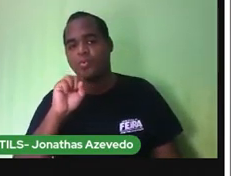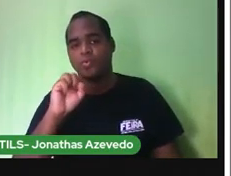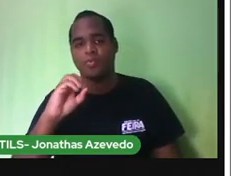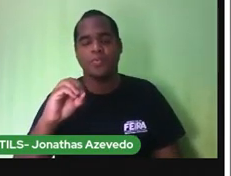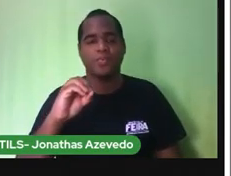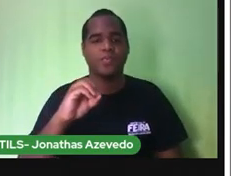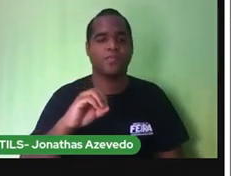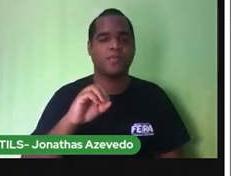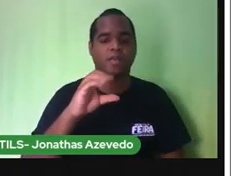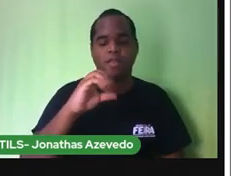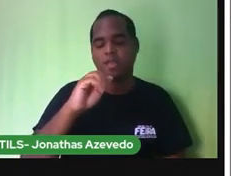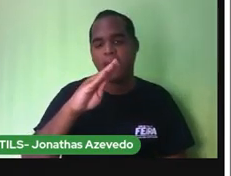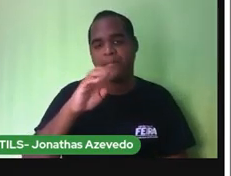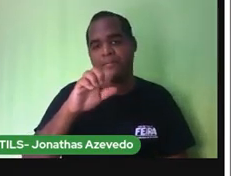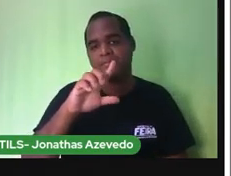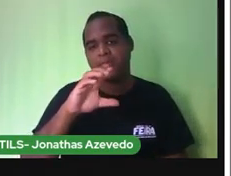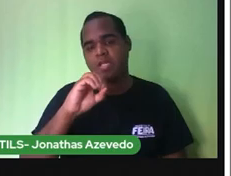guloso